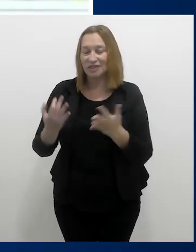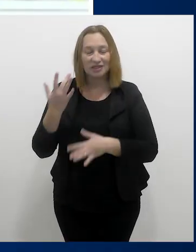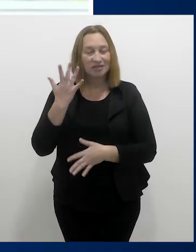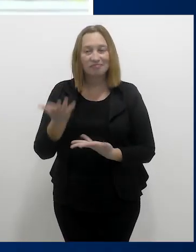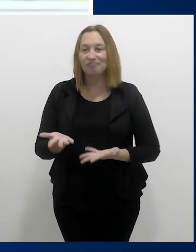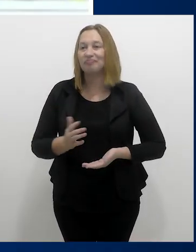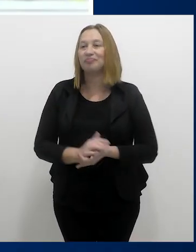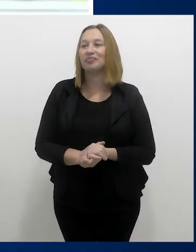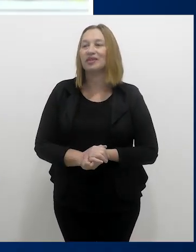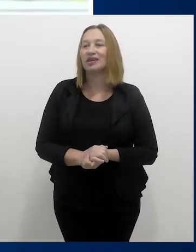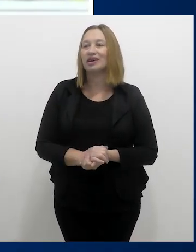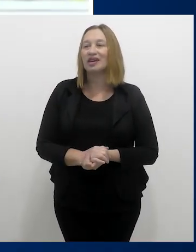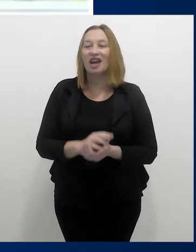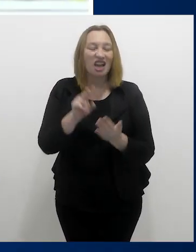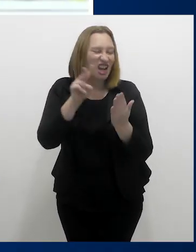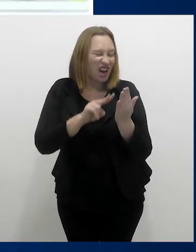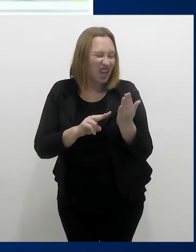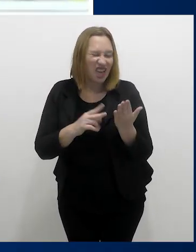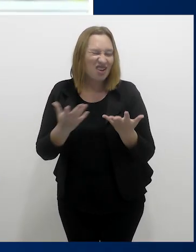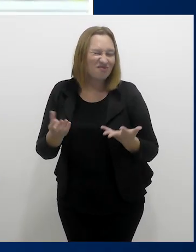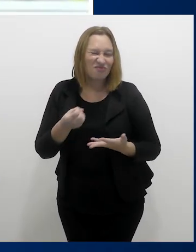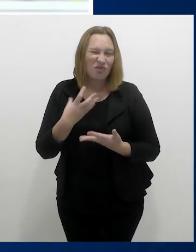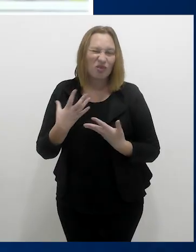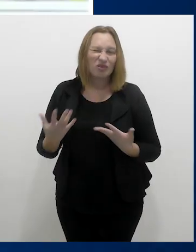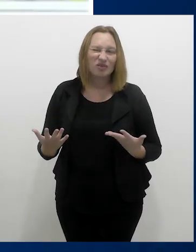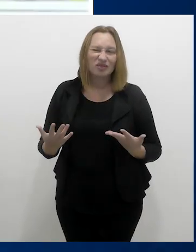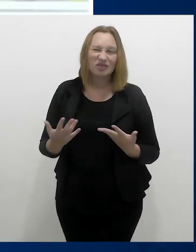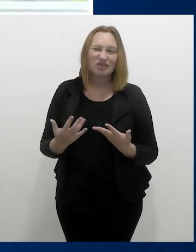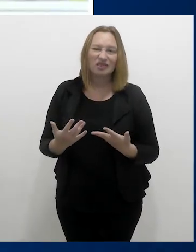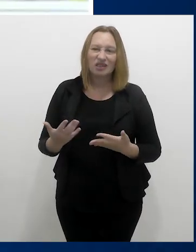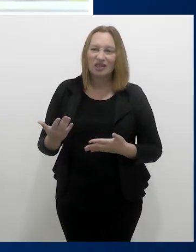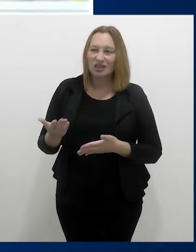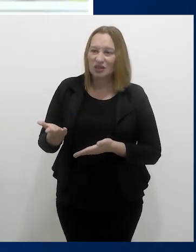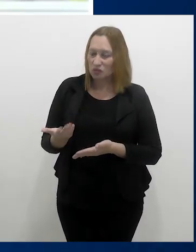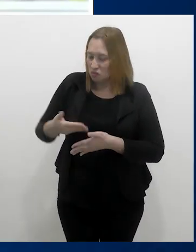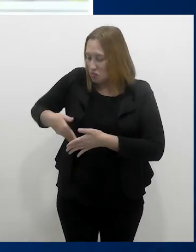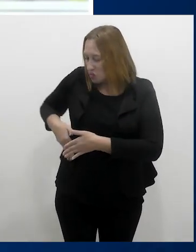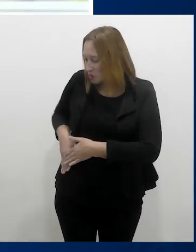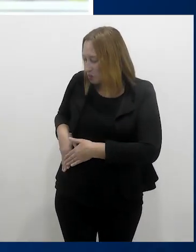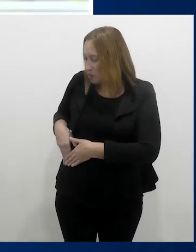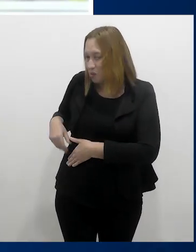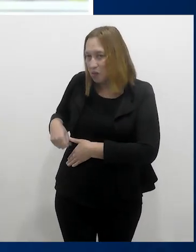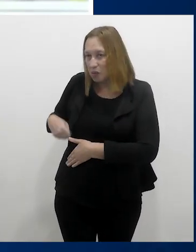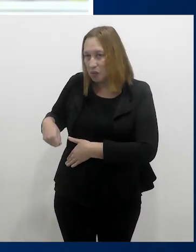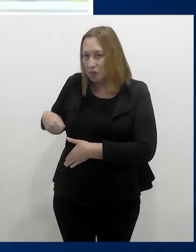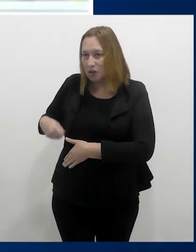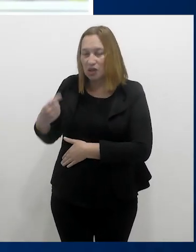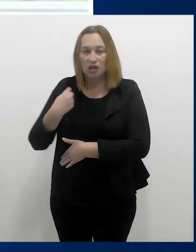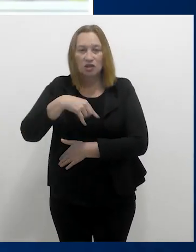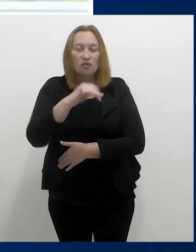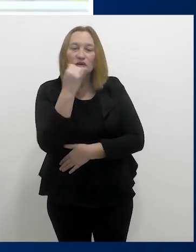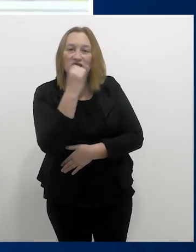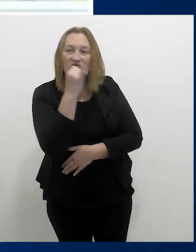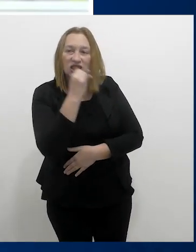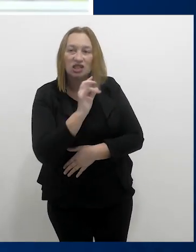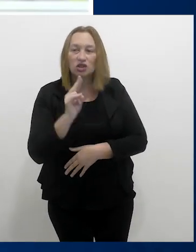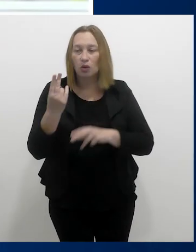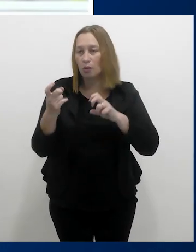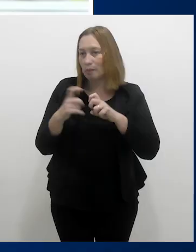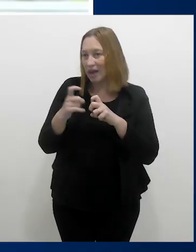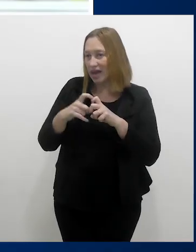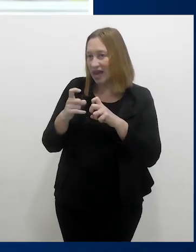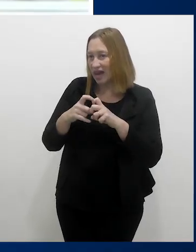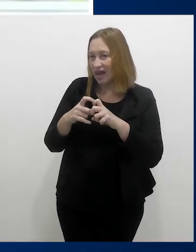é isso, eu acho assim que e ler tem isso, né, você carrega na bolsa o livrinho, se eu vou ao dentista, se eu vou